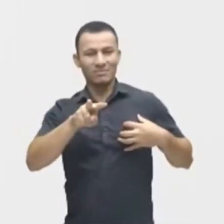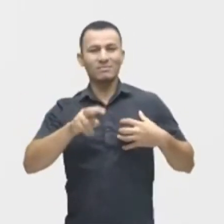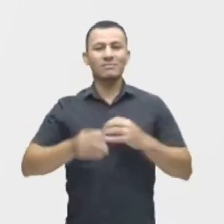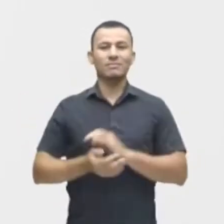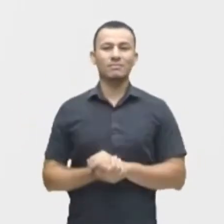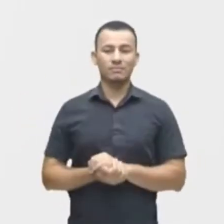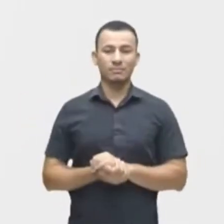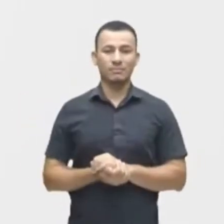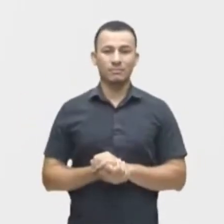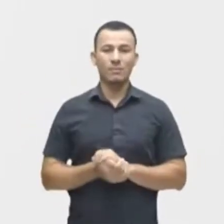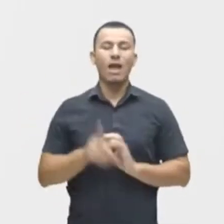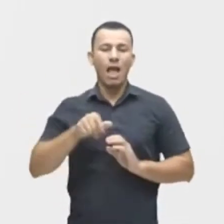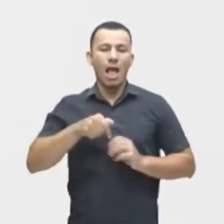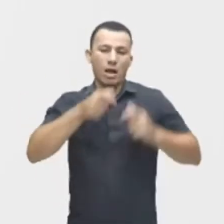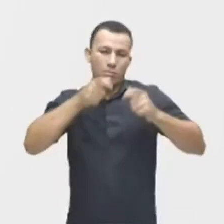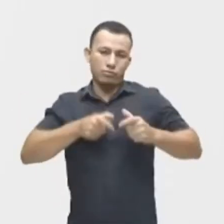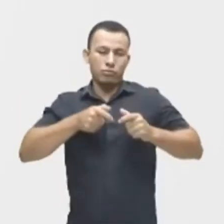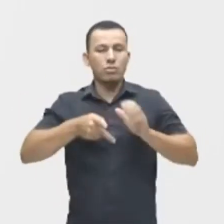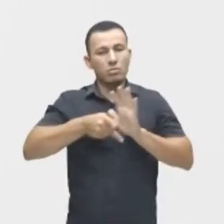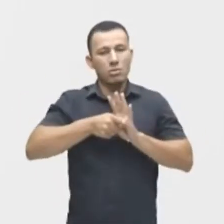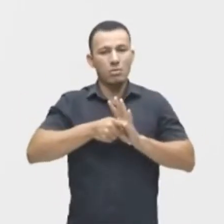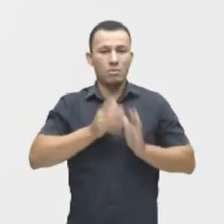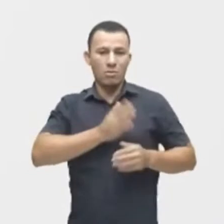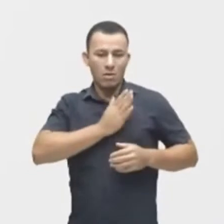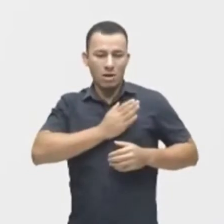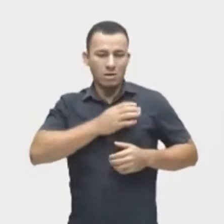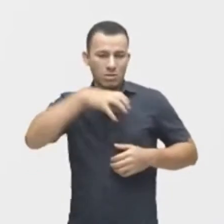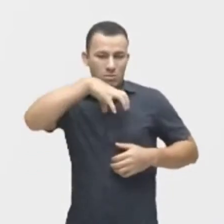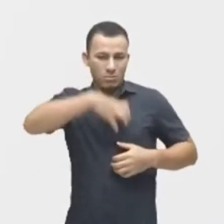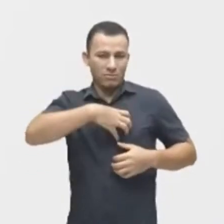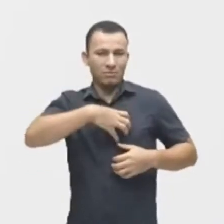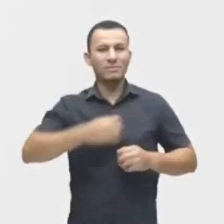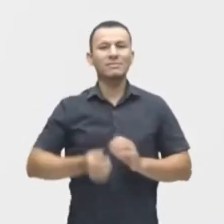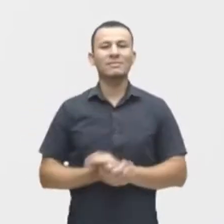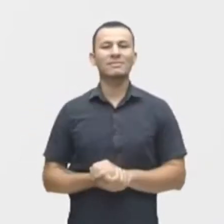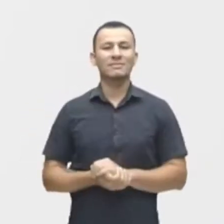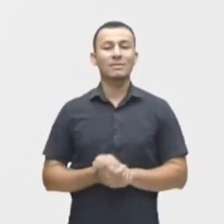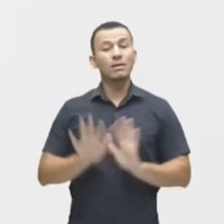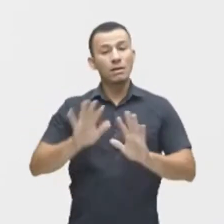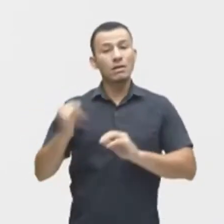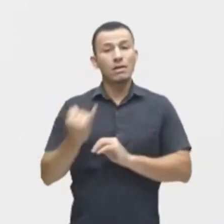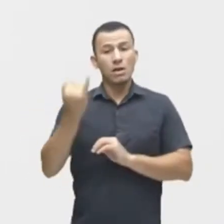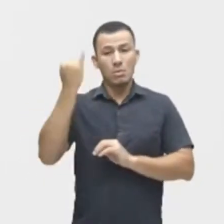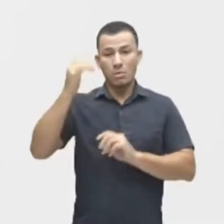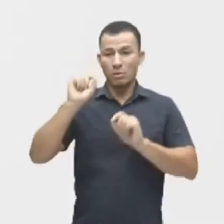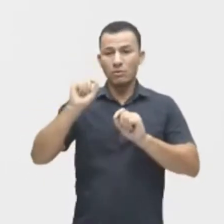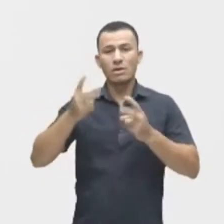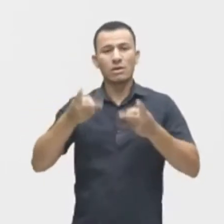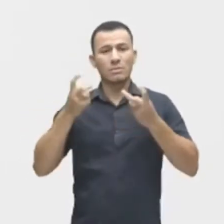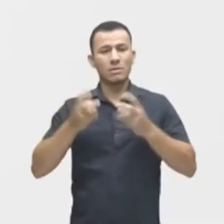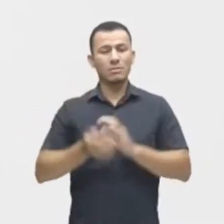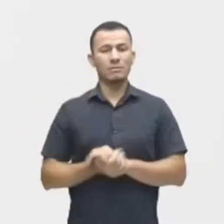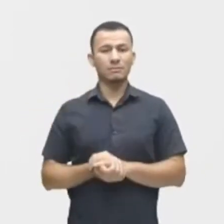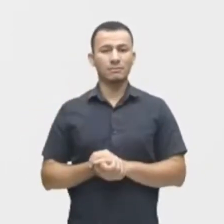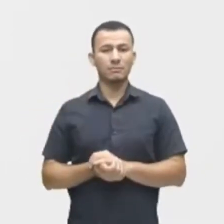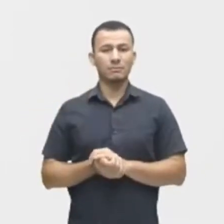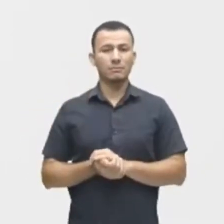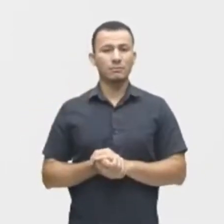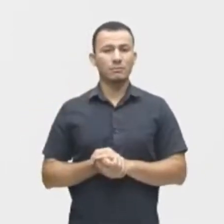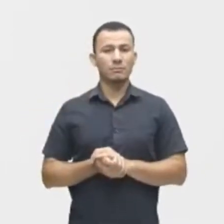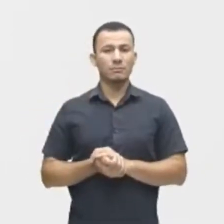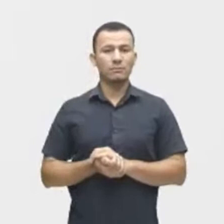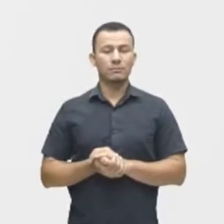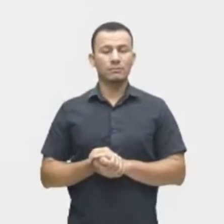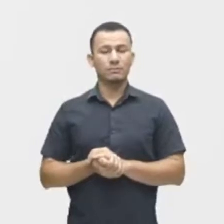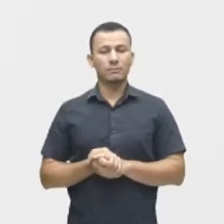é aí a localização do nosso coração. E o que é muito importante nós percebermos, que esse